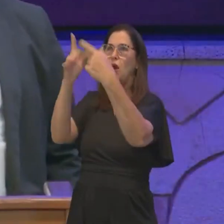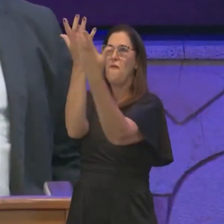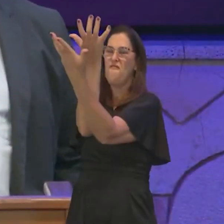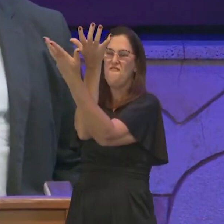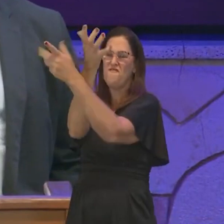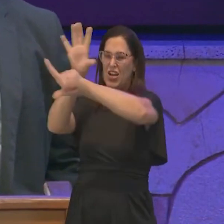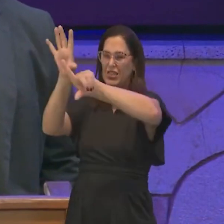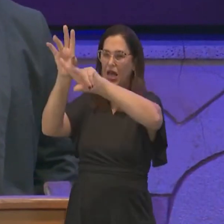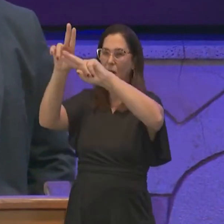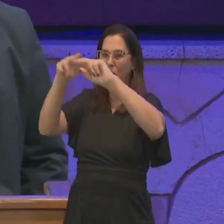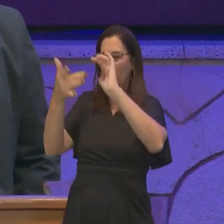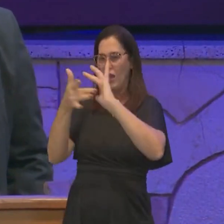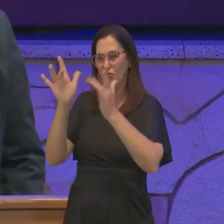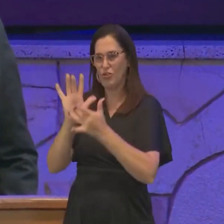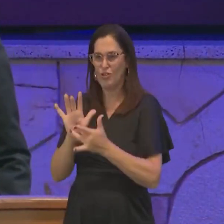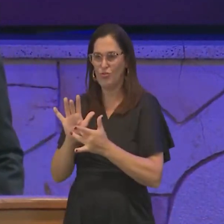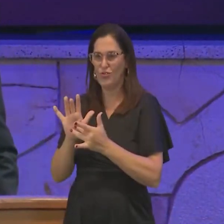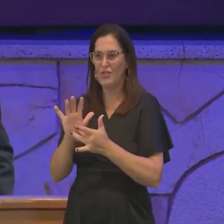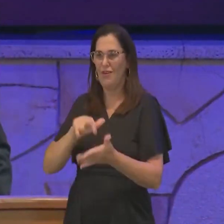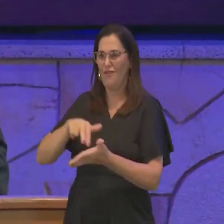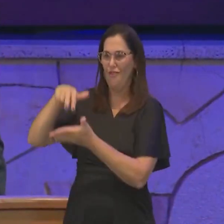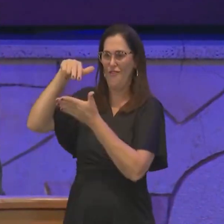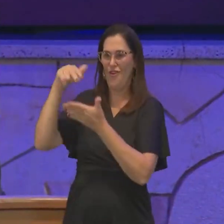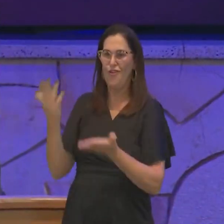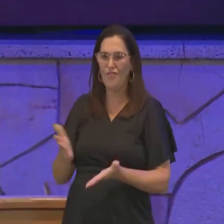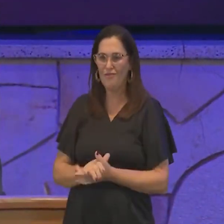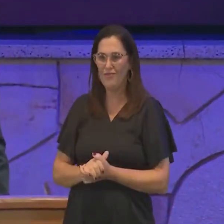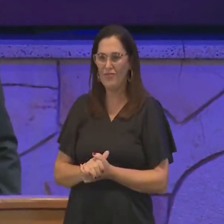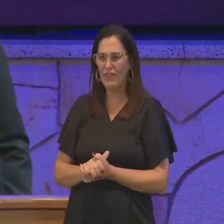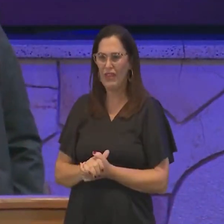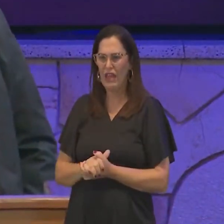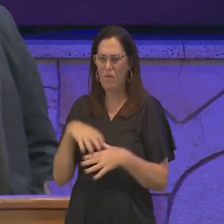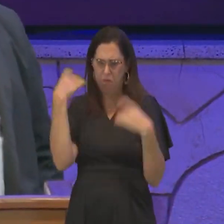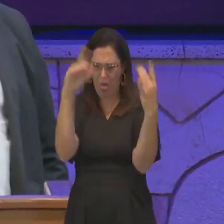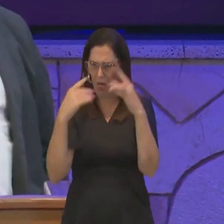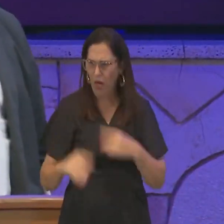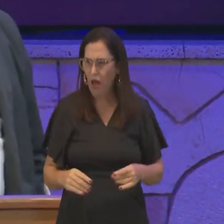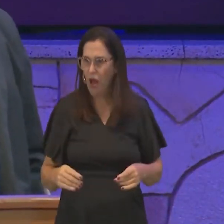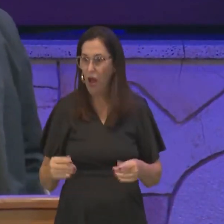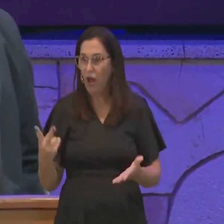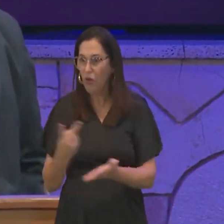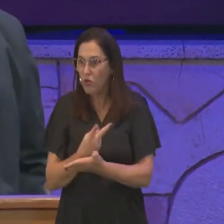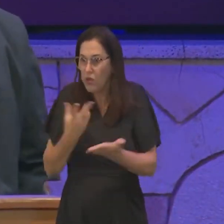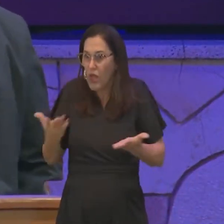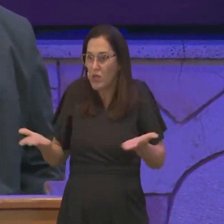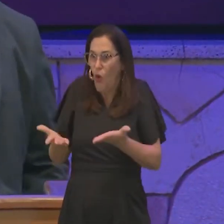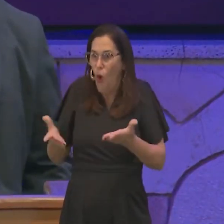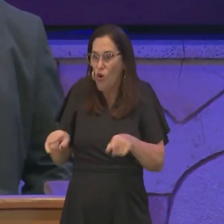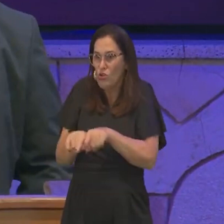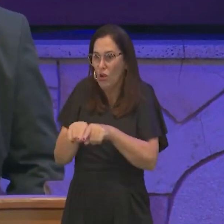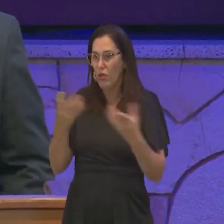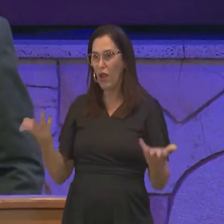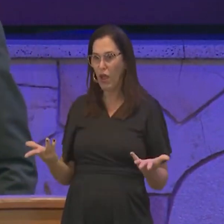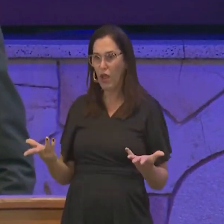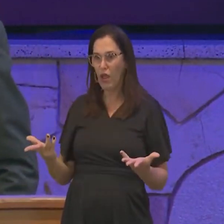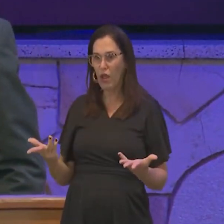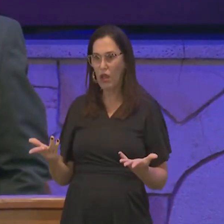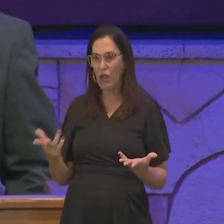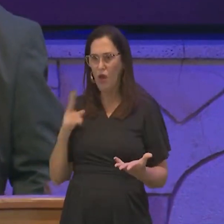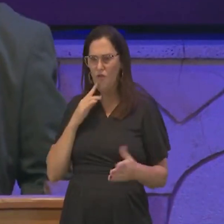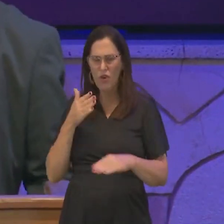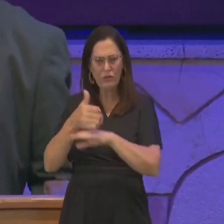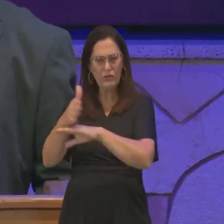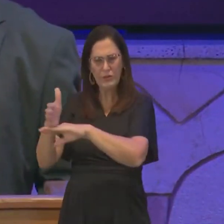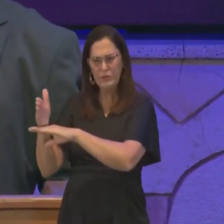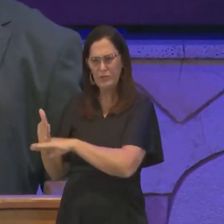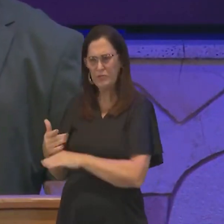vazia, por causa de Jesus Cristo, nosso Senhor. E essa bruxaria acontece, meus irmãos. Eu era pastor numa das nossas cidades satélites aqui,